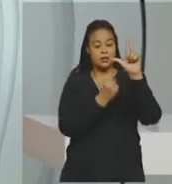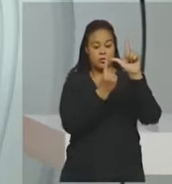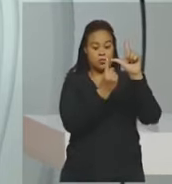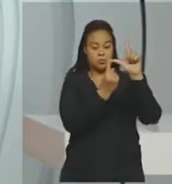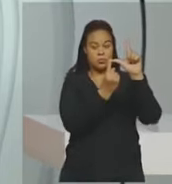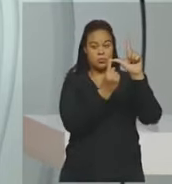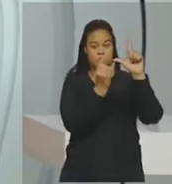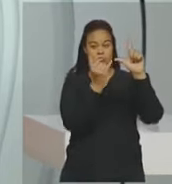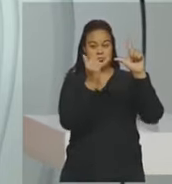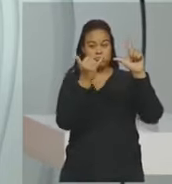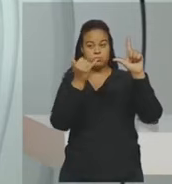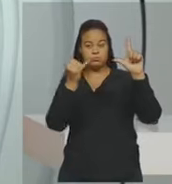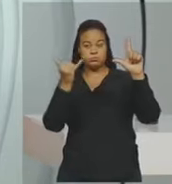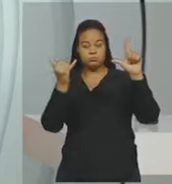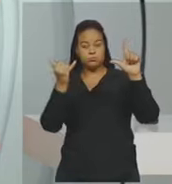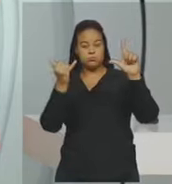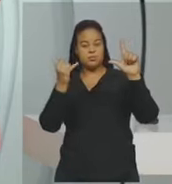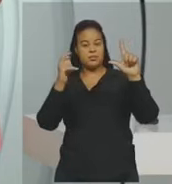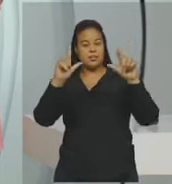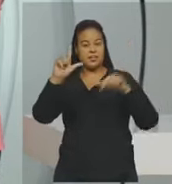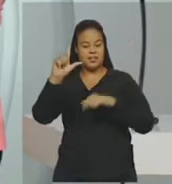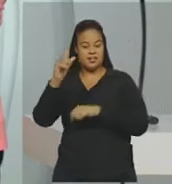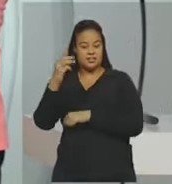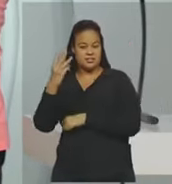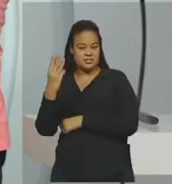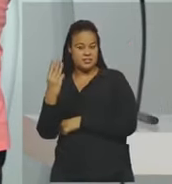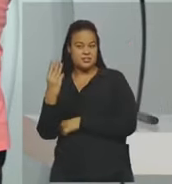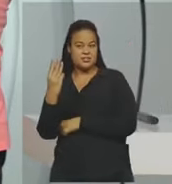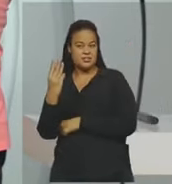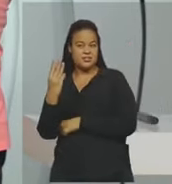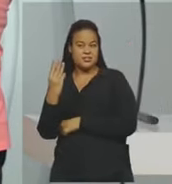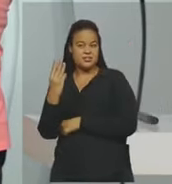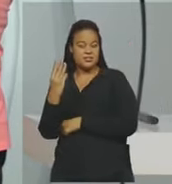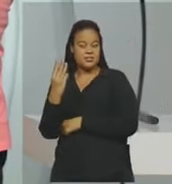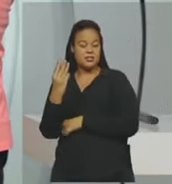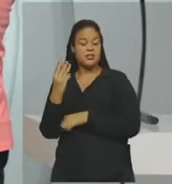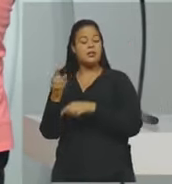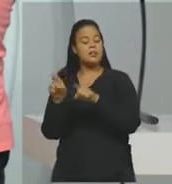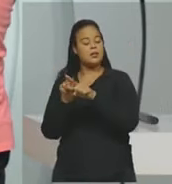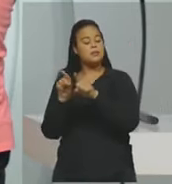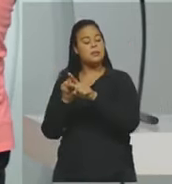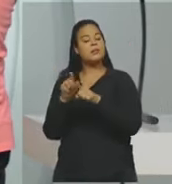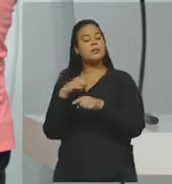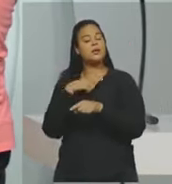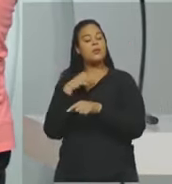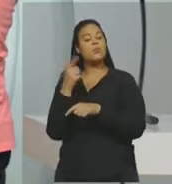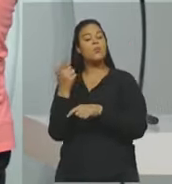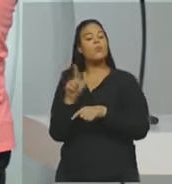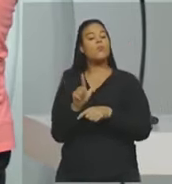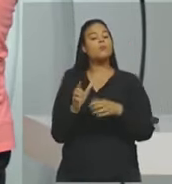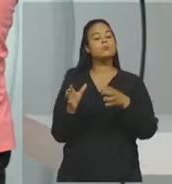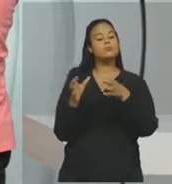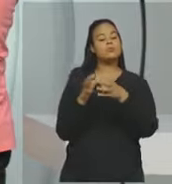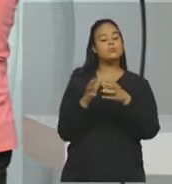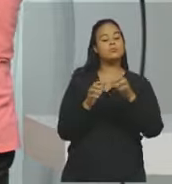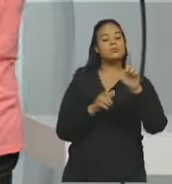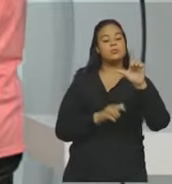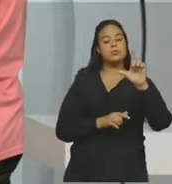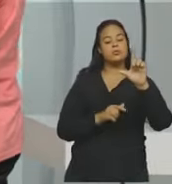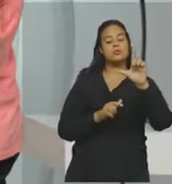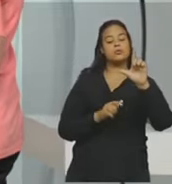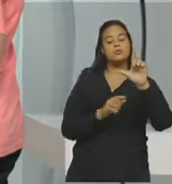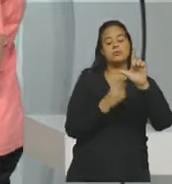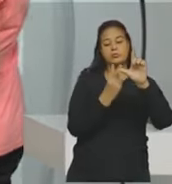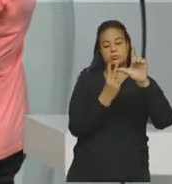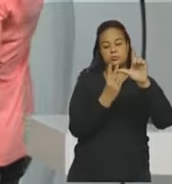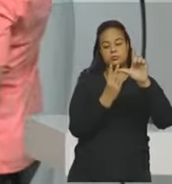3, mas isso tudo está em paralelo com o outro conjunto, que é lâmpada 2 e lâmpada